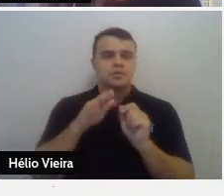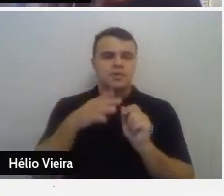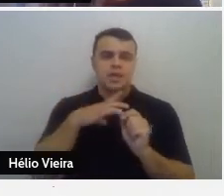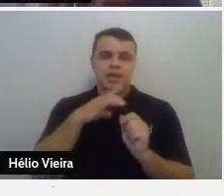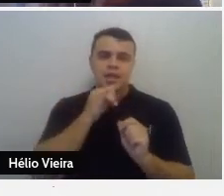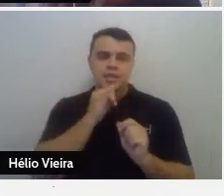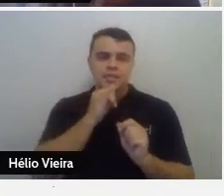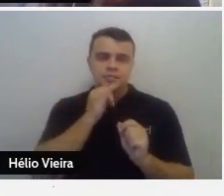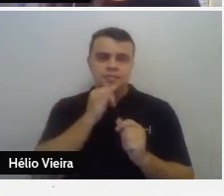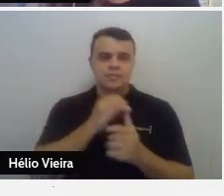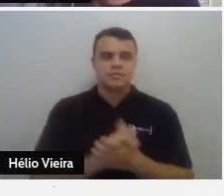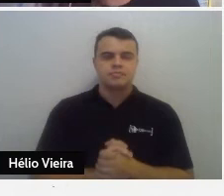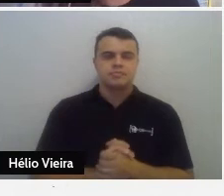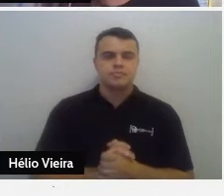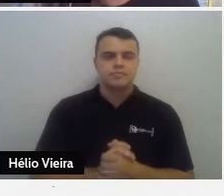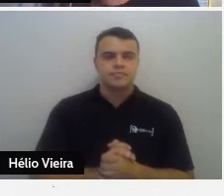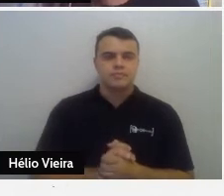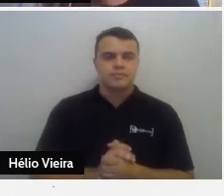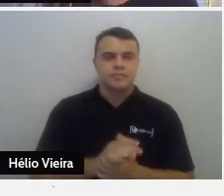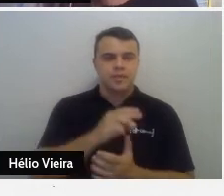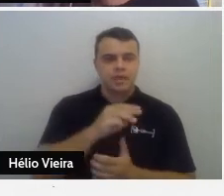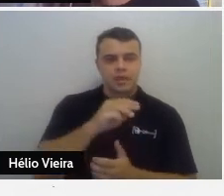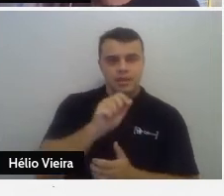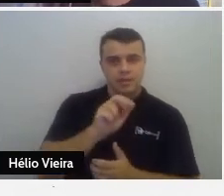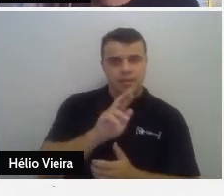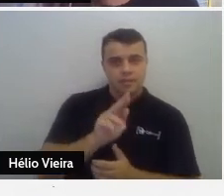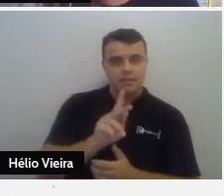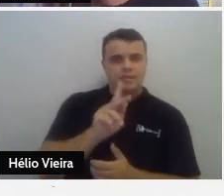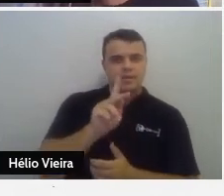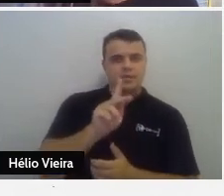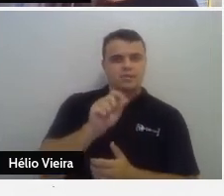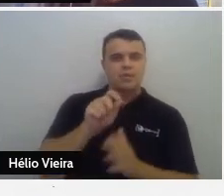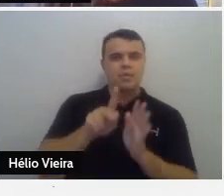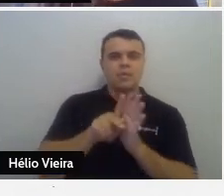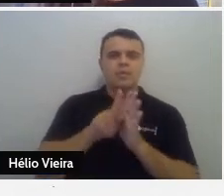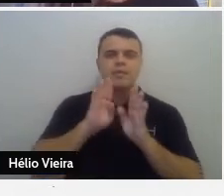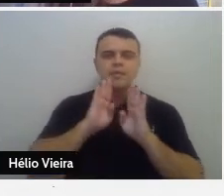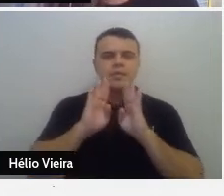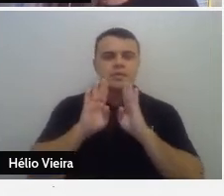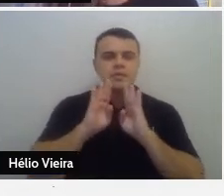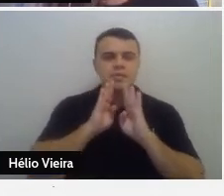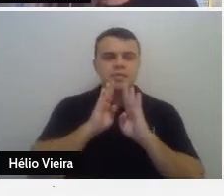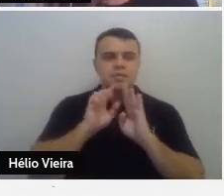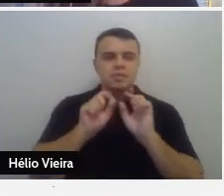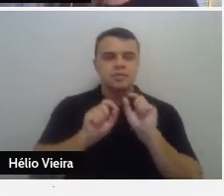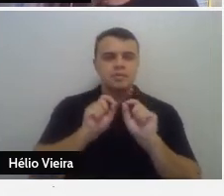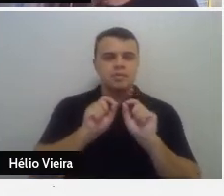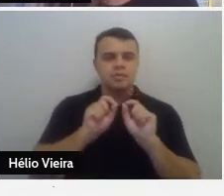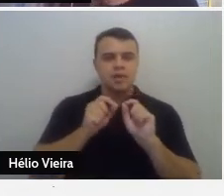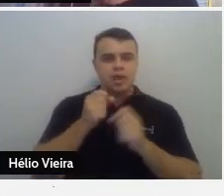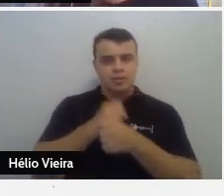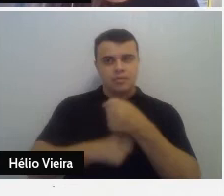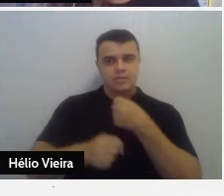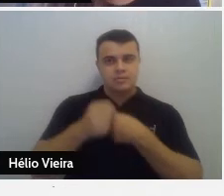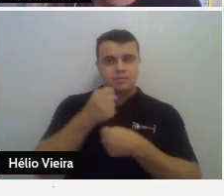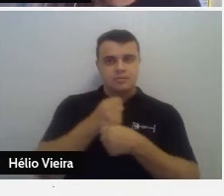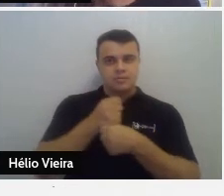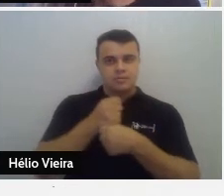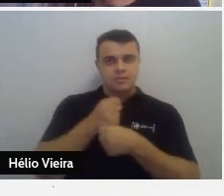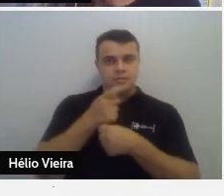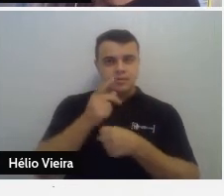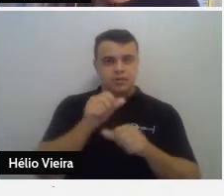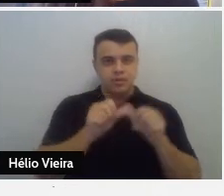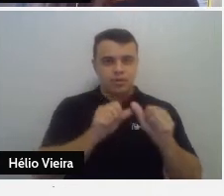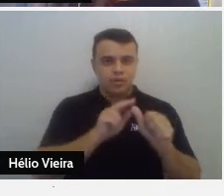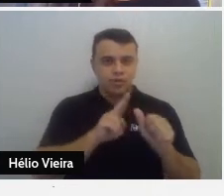exemplo do Mark Zuckerberg, né, do Facebook, que ano passado trocou o